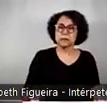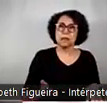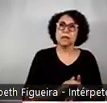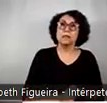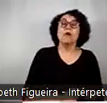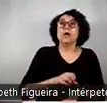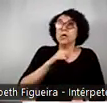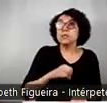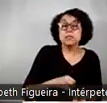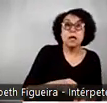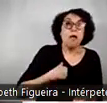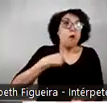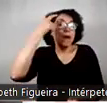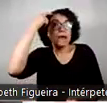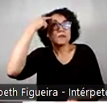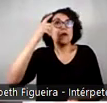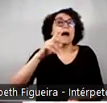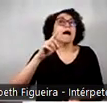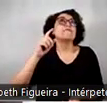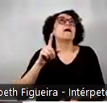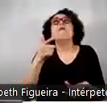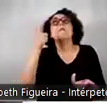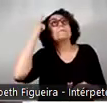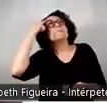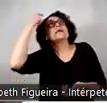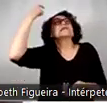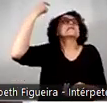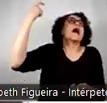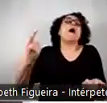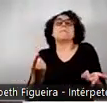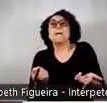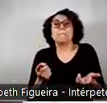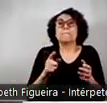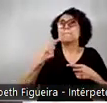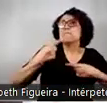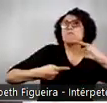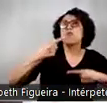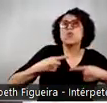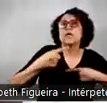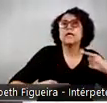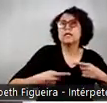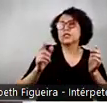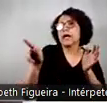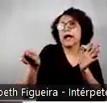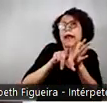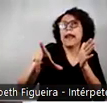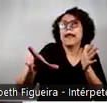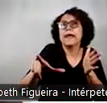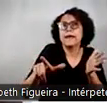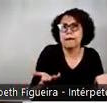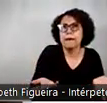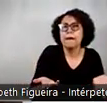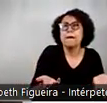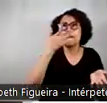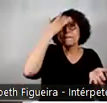para 1% da população brasileira, isso soa, né, pode soar uma coisa muito irrisória, mas quando a gente pensa,